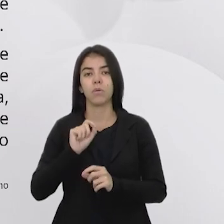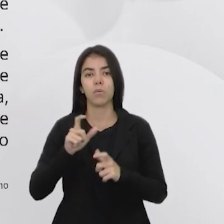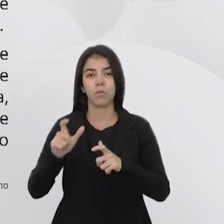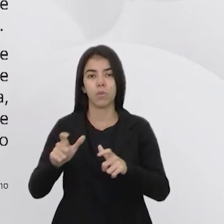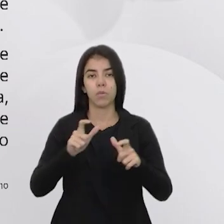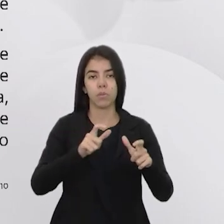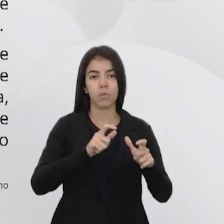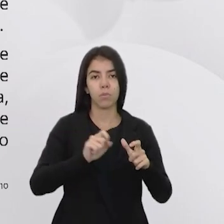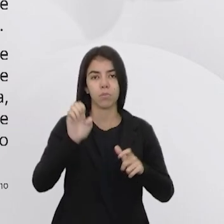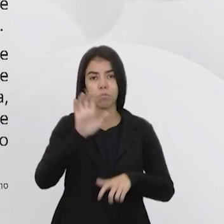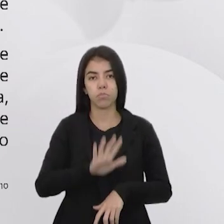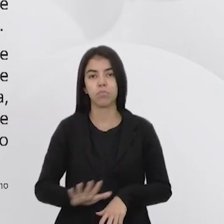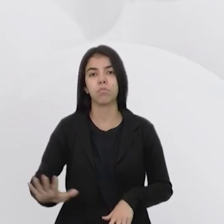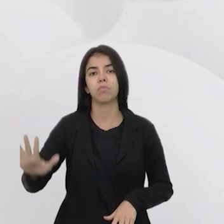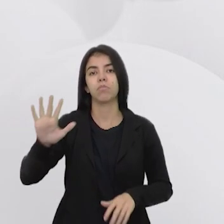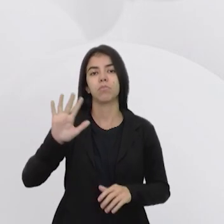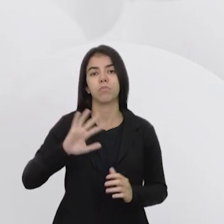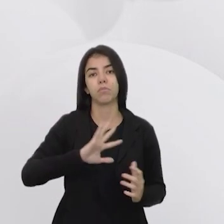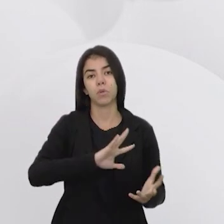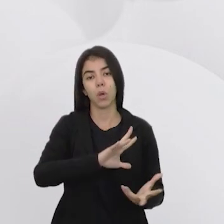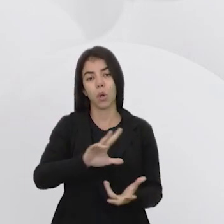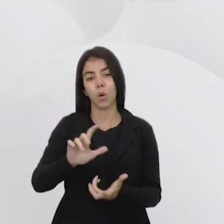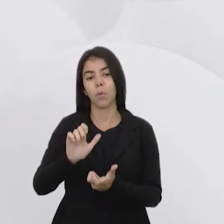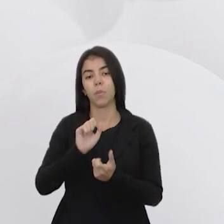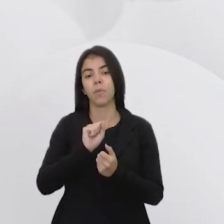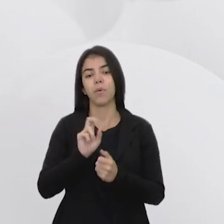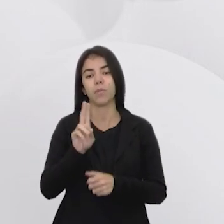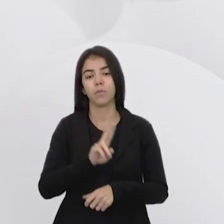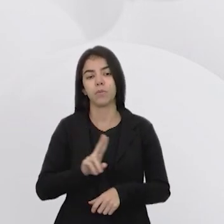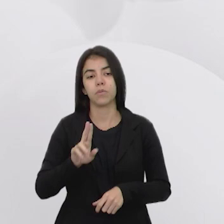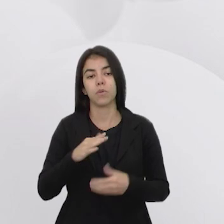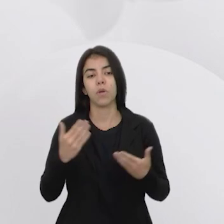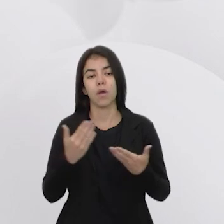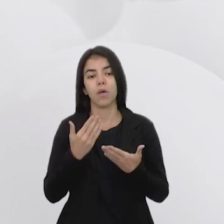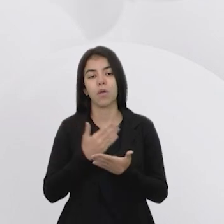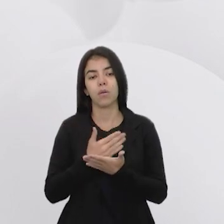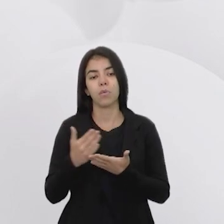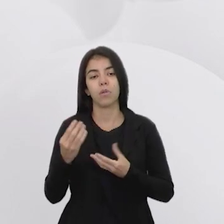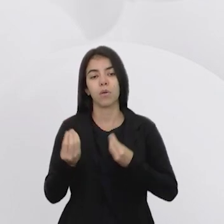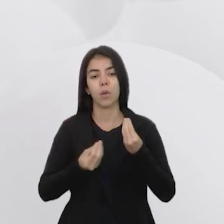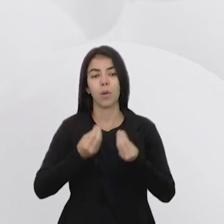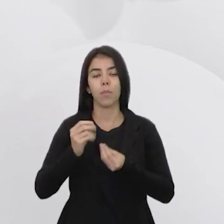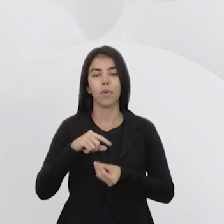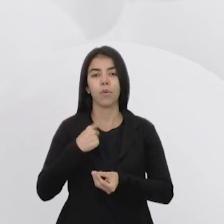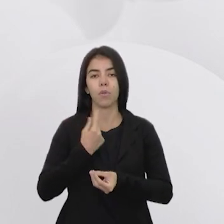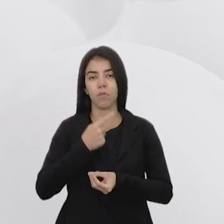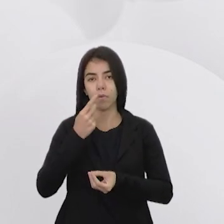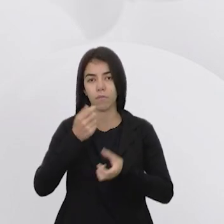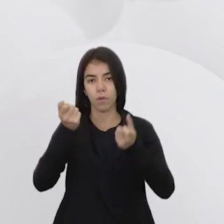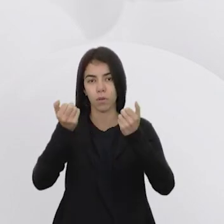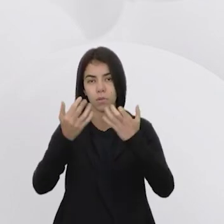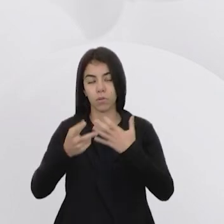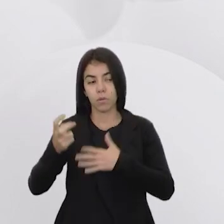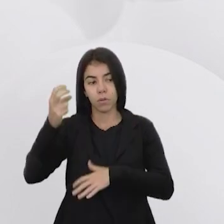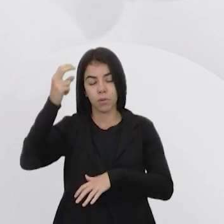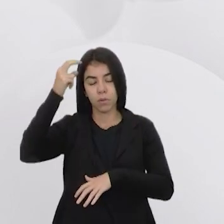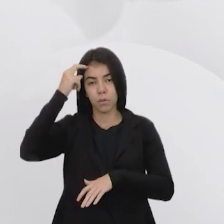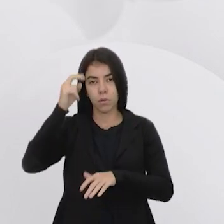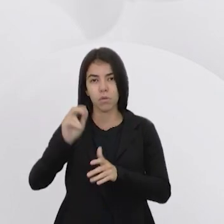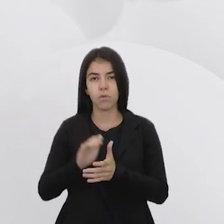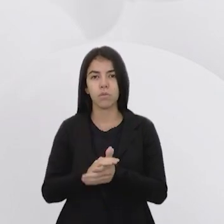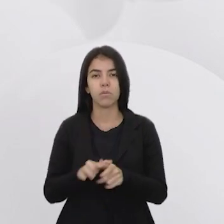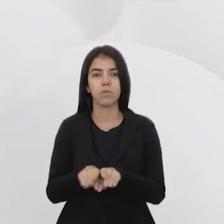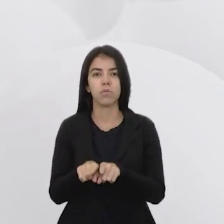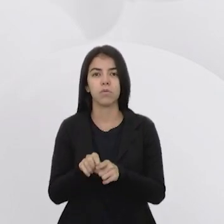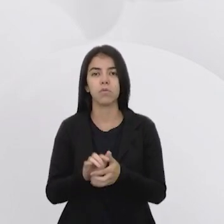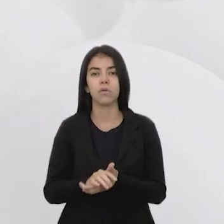regional e até mesmo global. Pois bem, nós começamos aqui, a gente vai falar sobre cultura erudita, cultura popular, cultura de